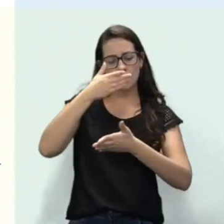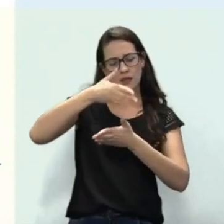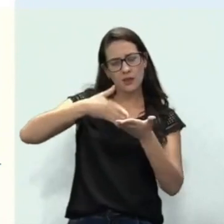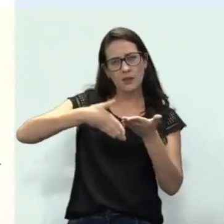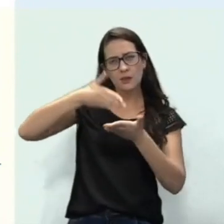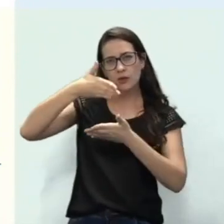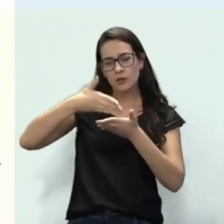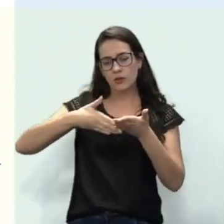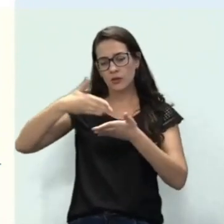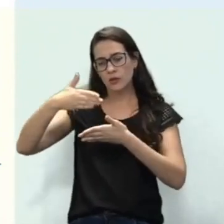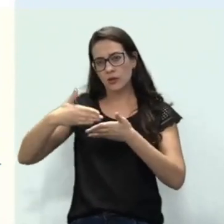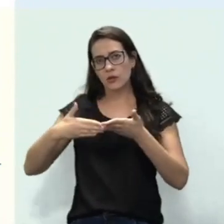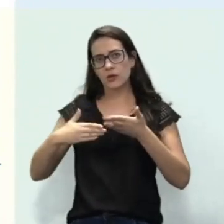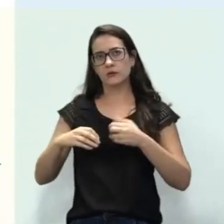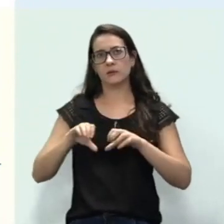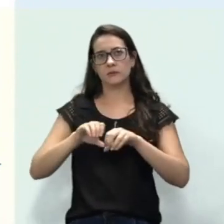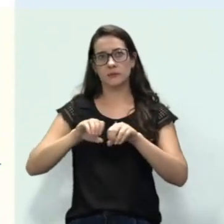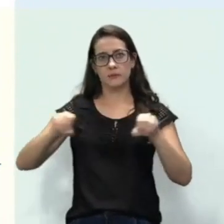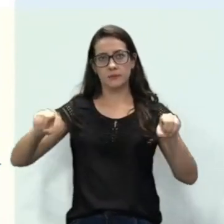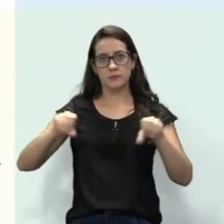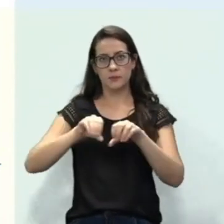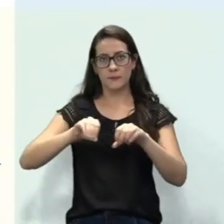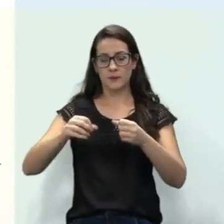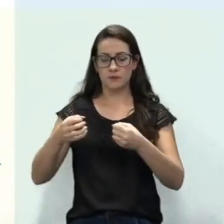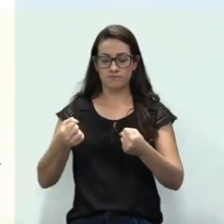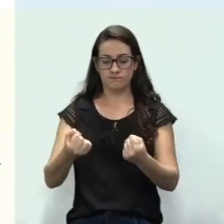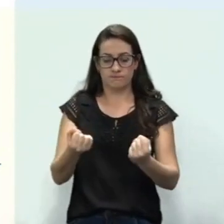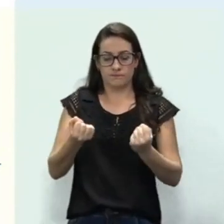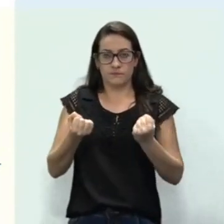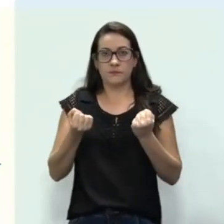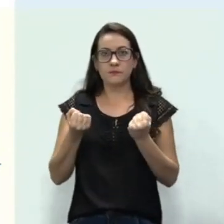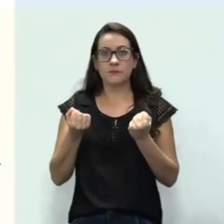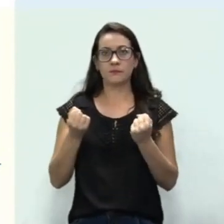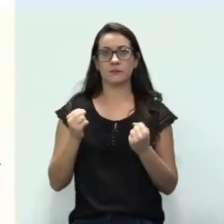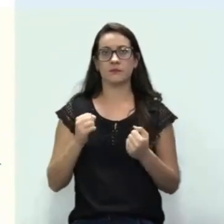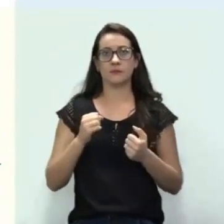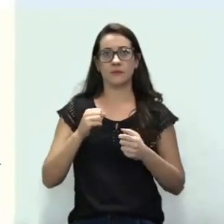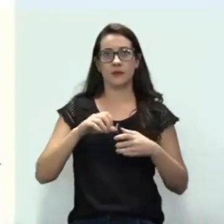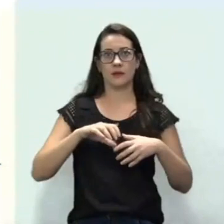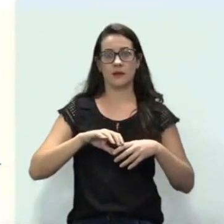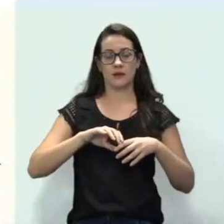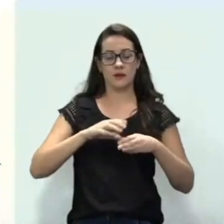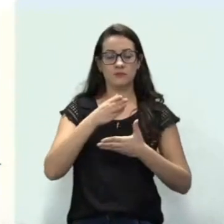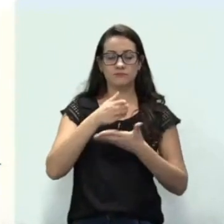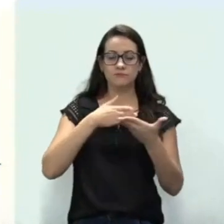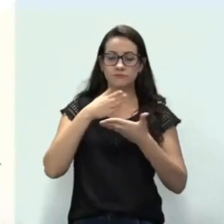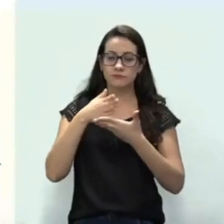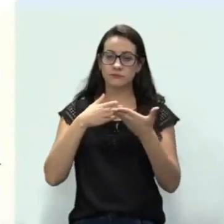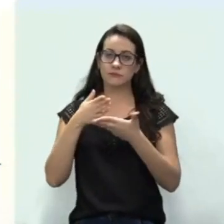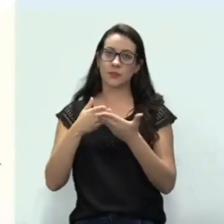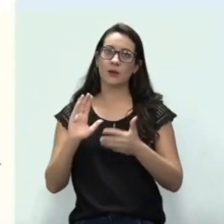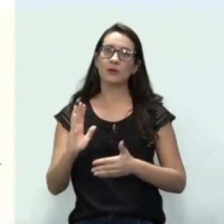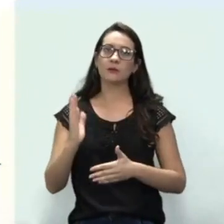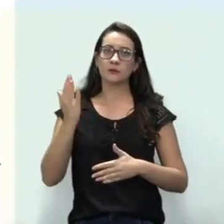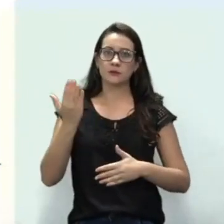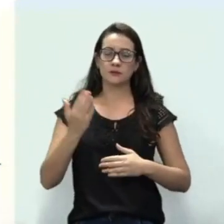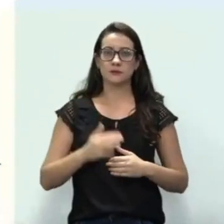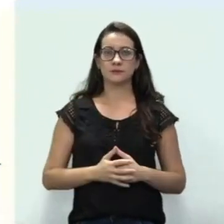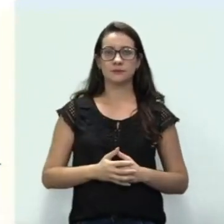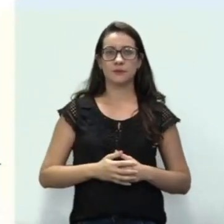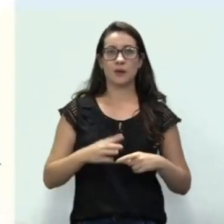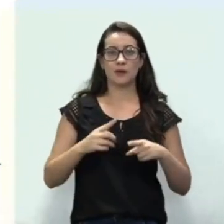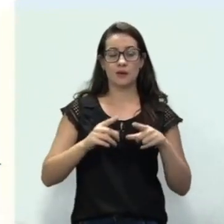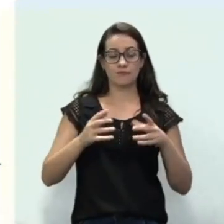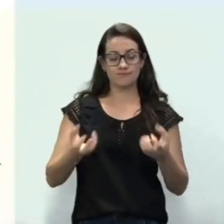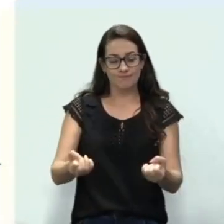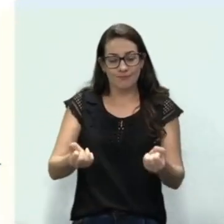gente tenta puxar a barra, a gente causa tensões de tração dentro do concreto, devido a essa força